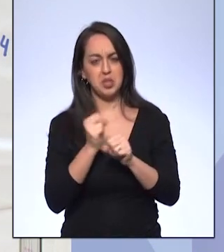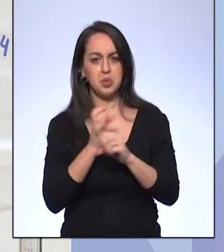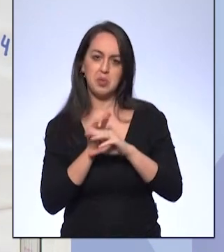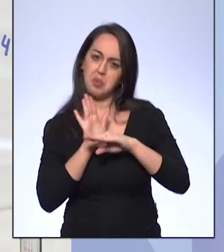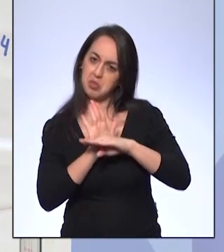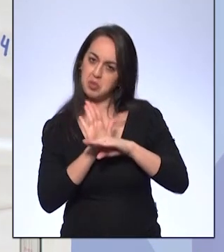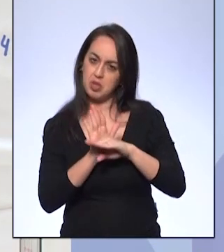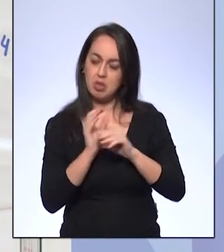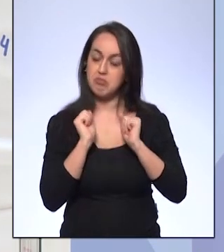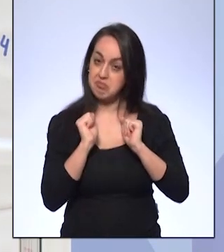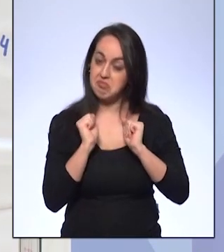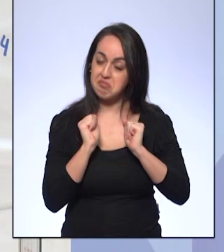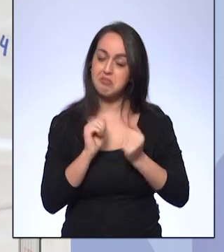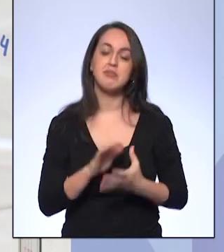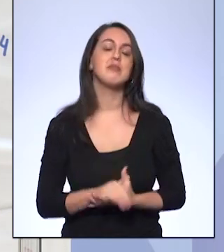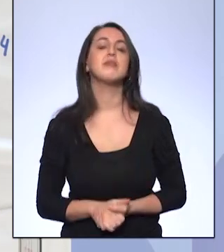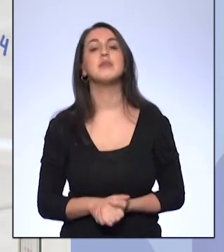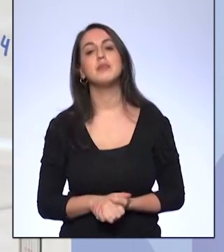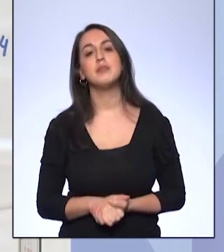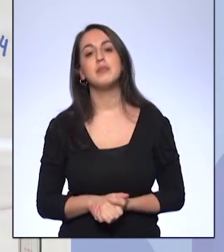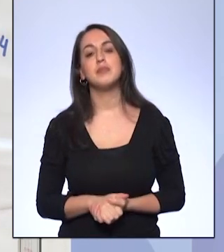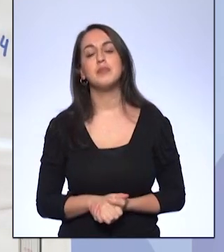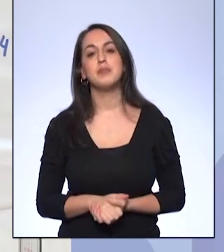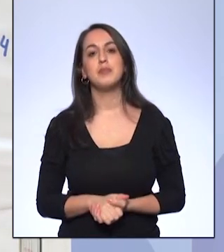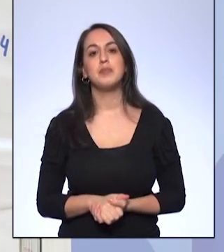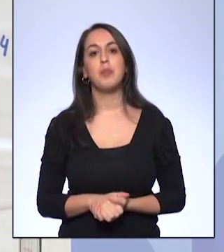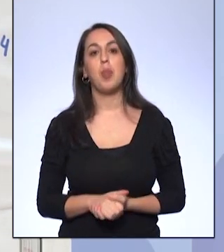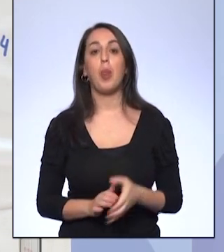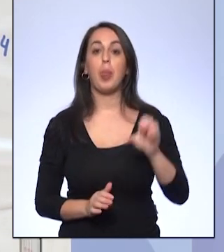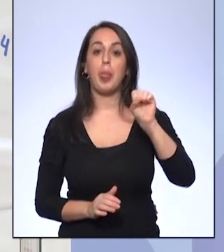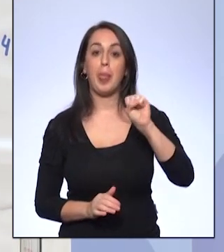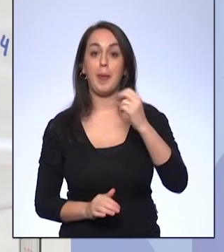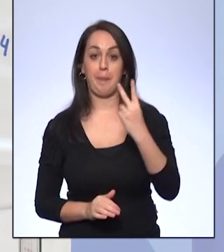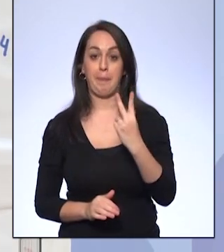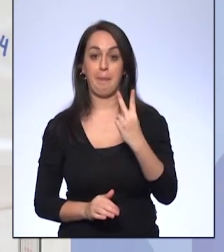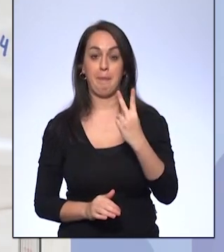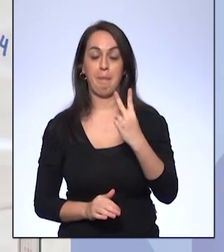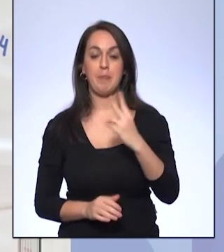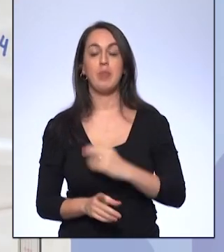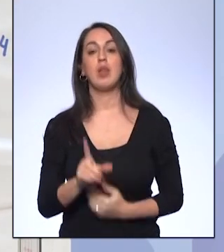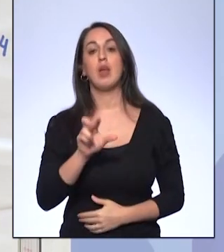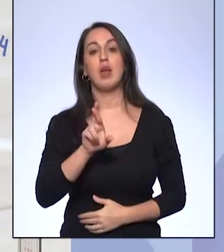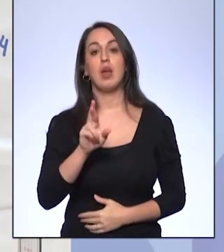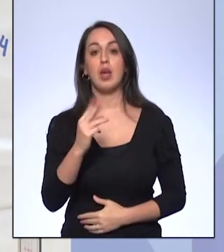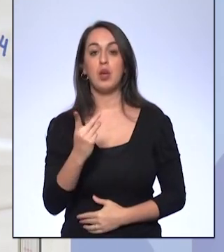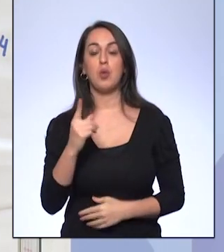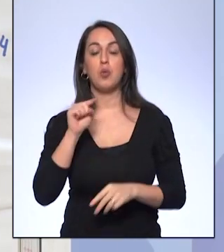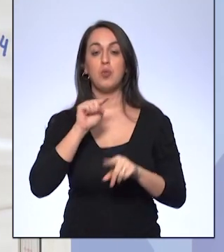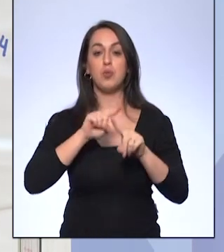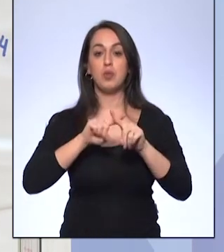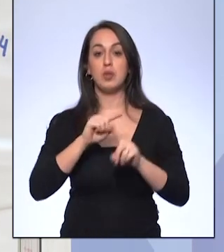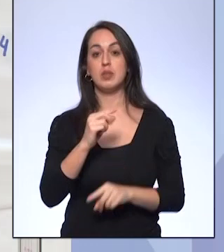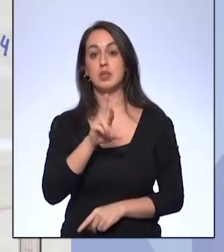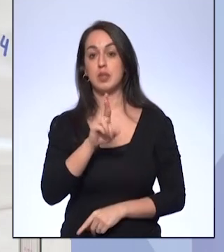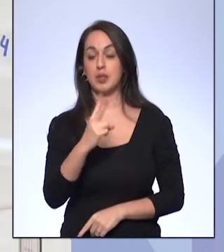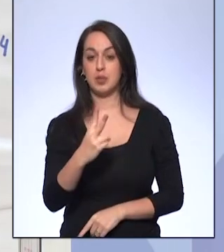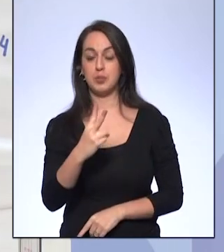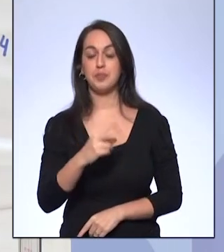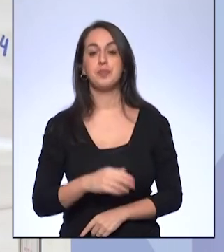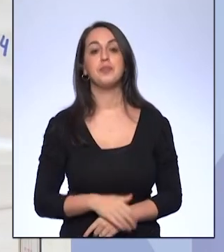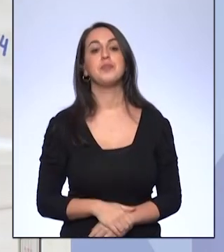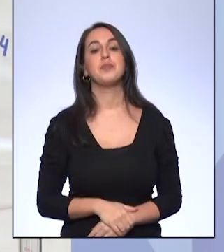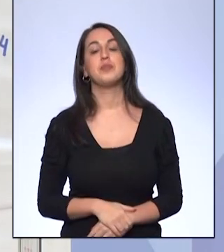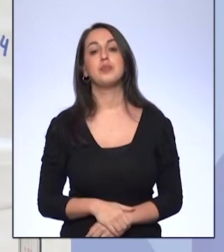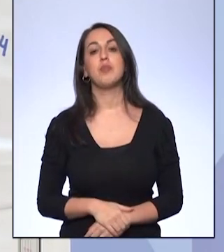aí, pode pegar, tá bom? Vamos aqui no S2. R1 vezes R2. Então, eu vou ter